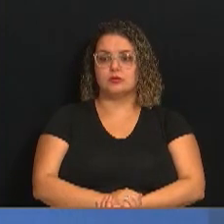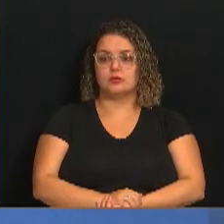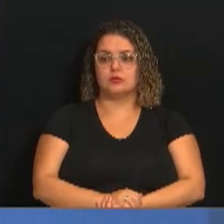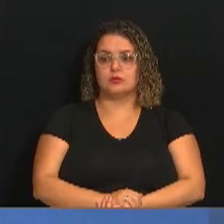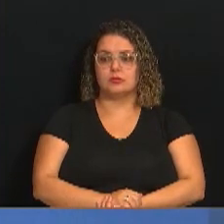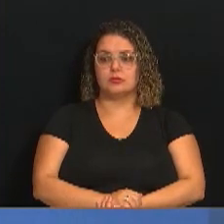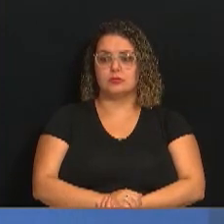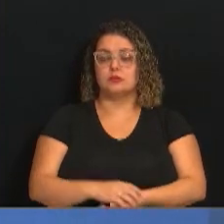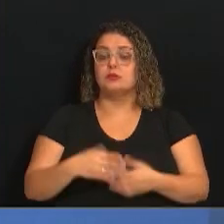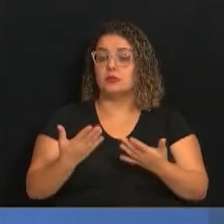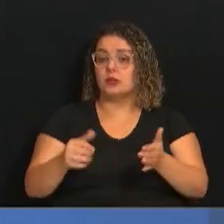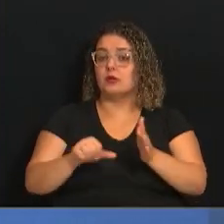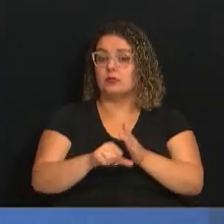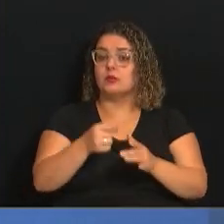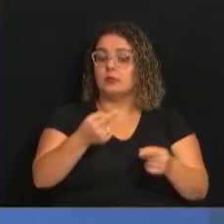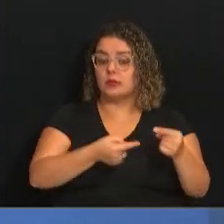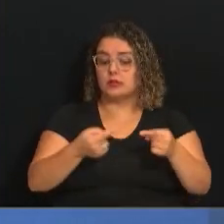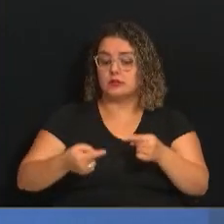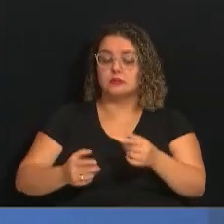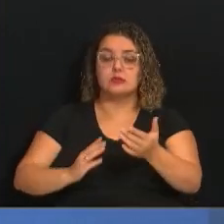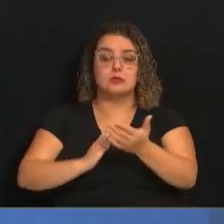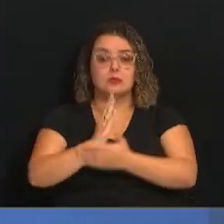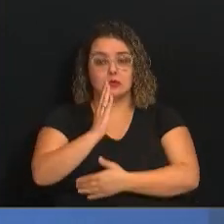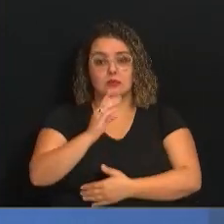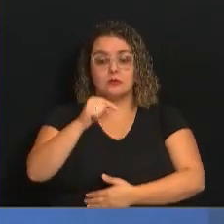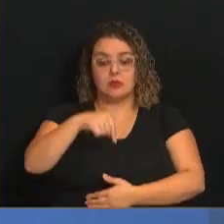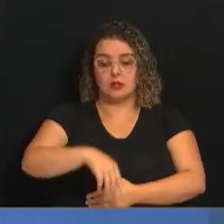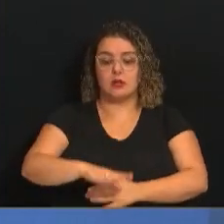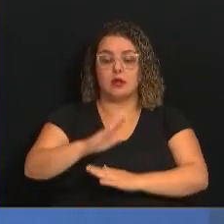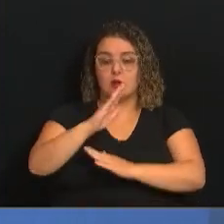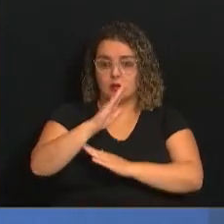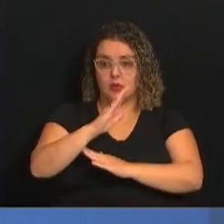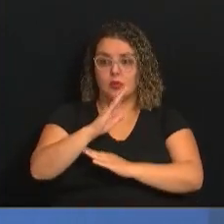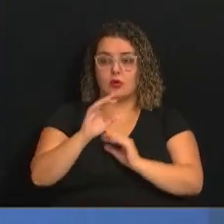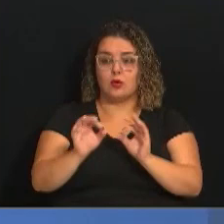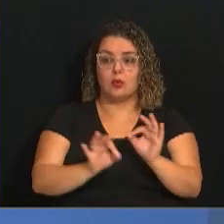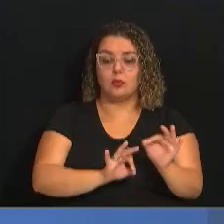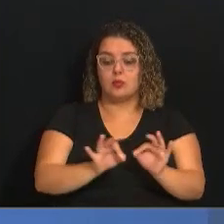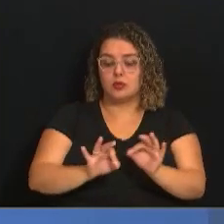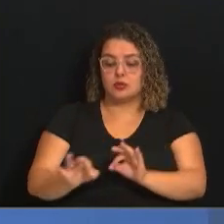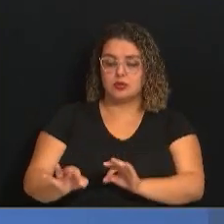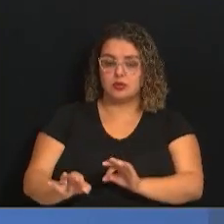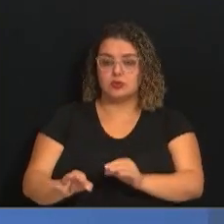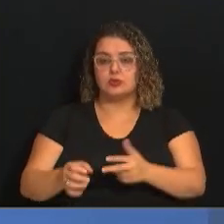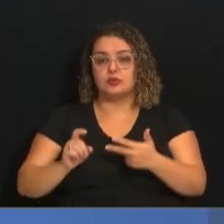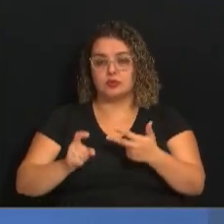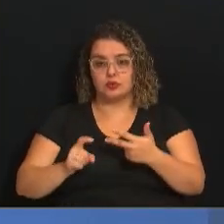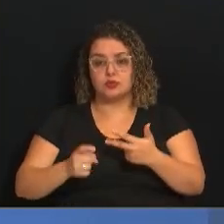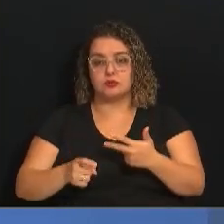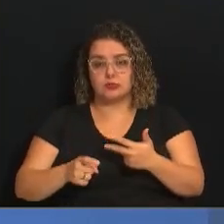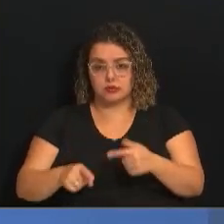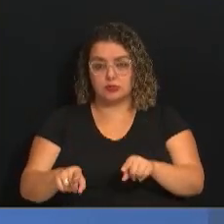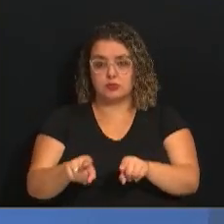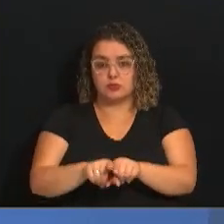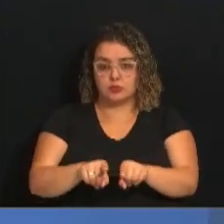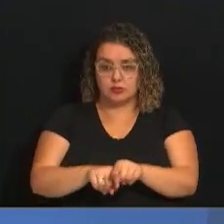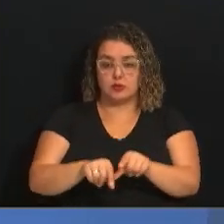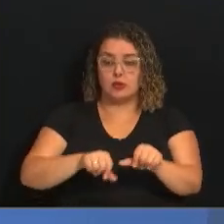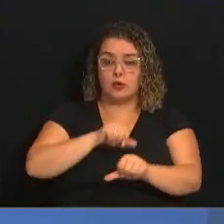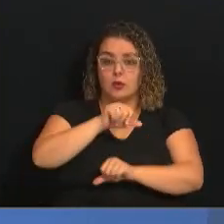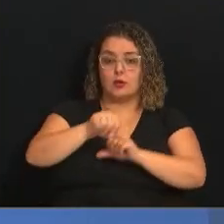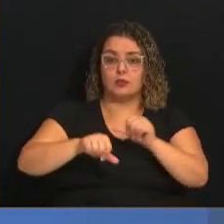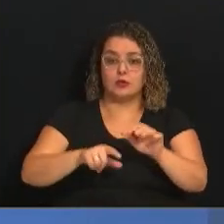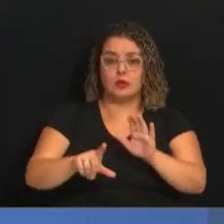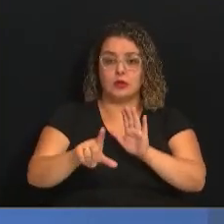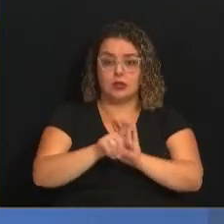E em primeira discussão foi aprovado na Câmara o projeto também de autoria do Executivo que promove alteração na